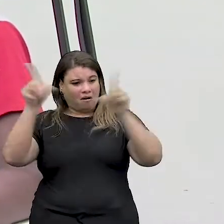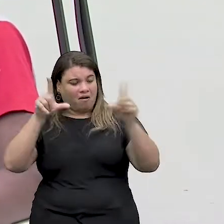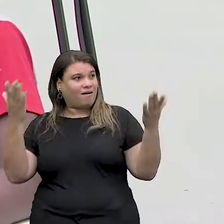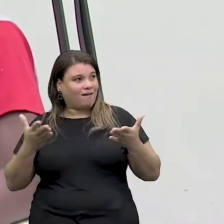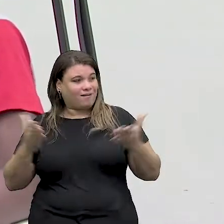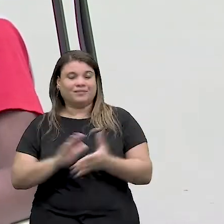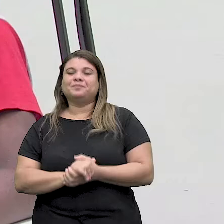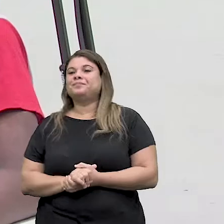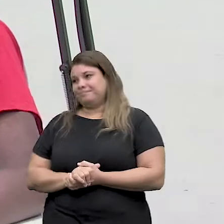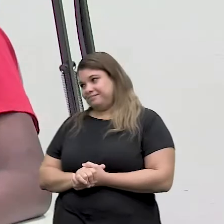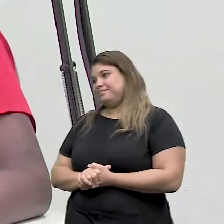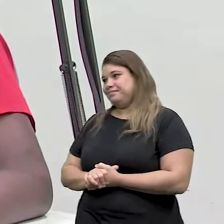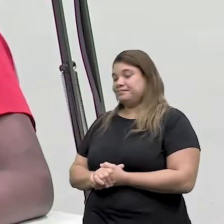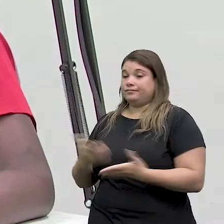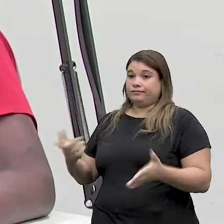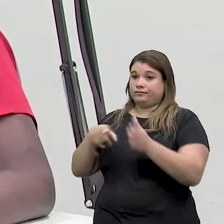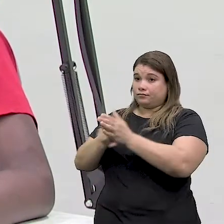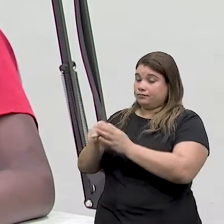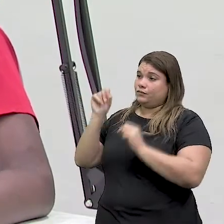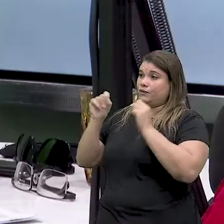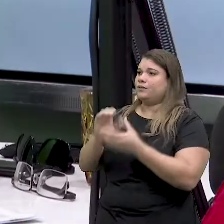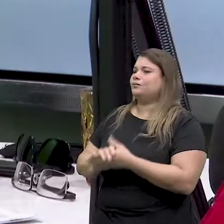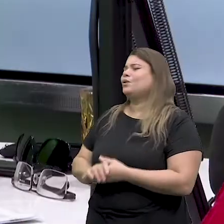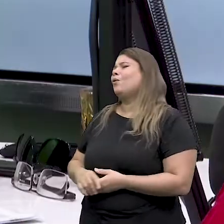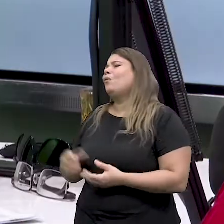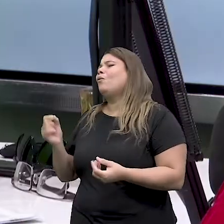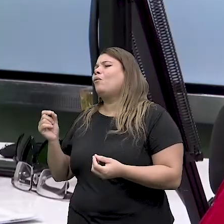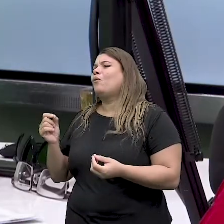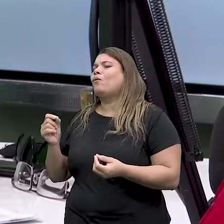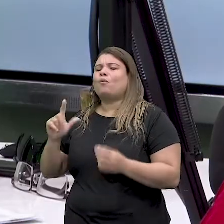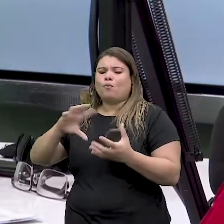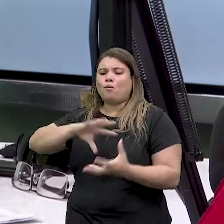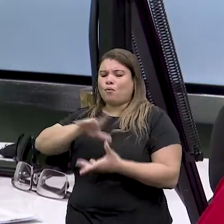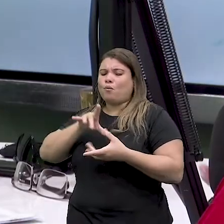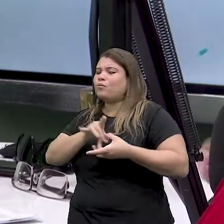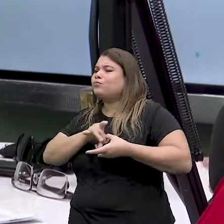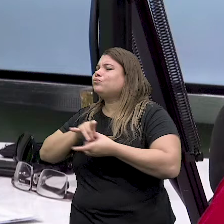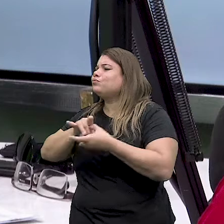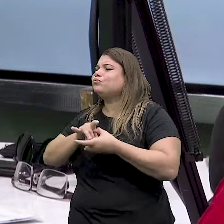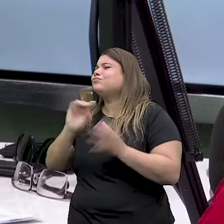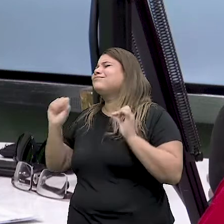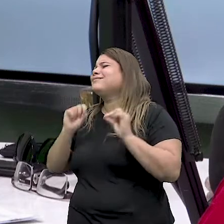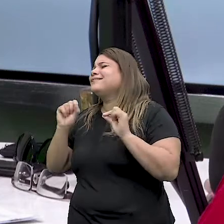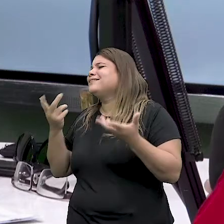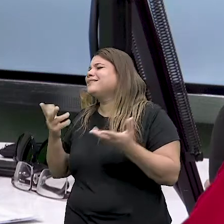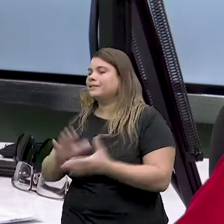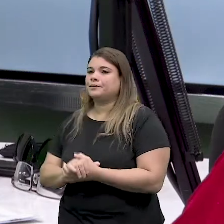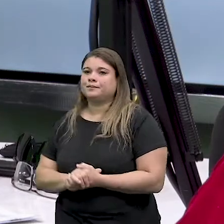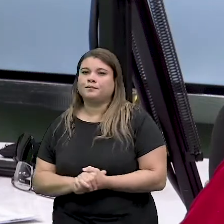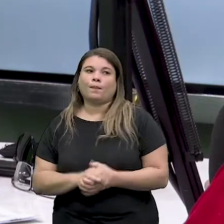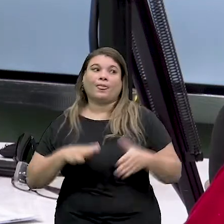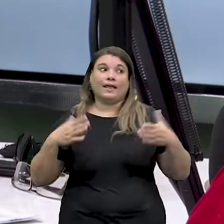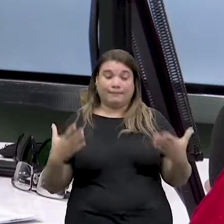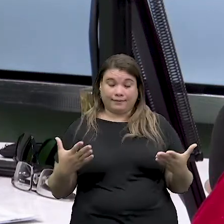uma pergunta. O que seria a globalização? Bom, primeiro tem que entender o seguinte: o que o